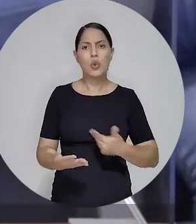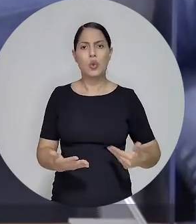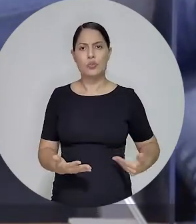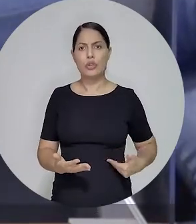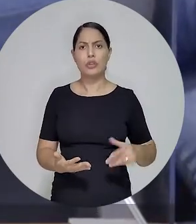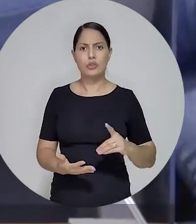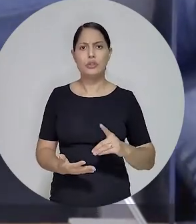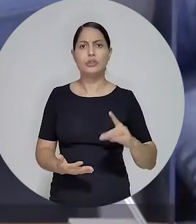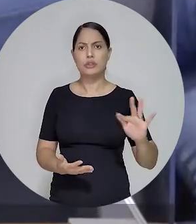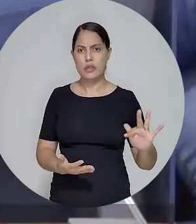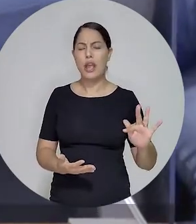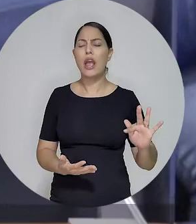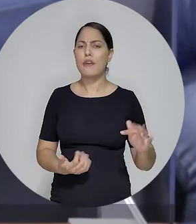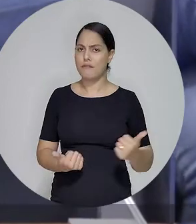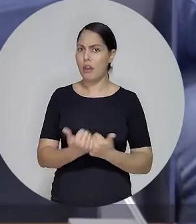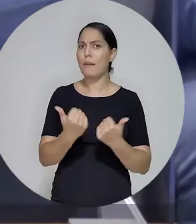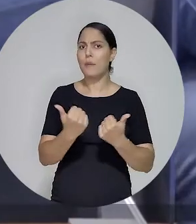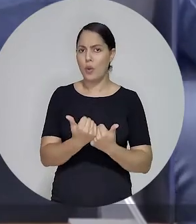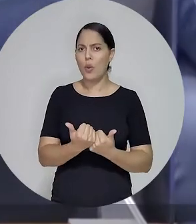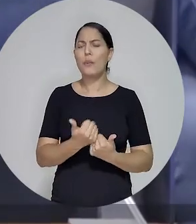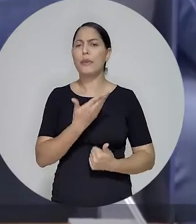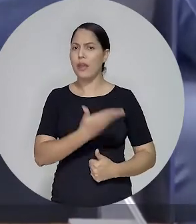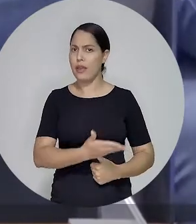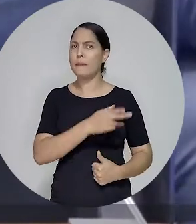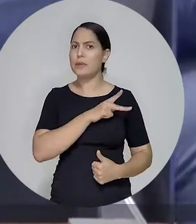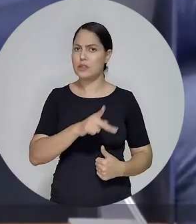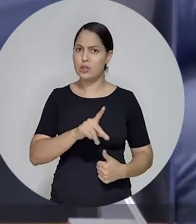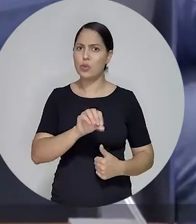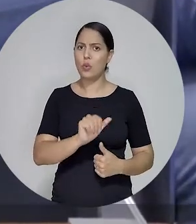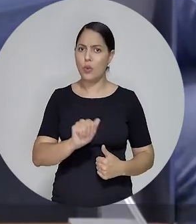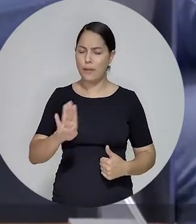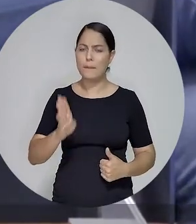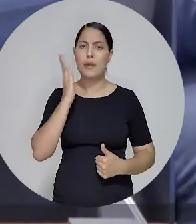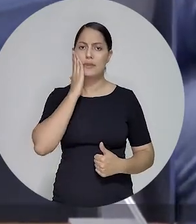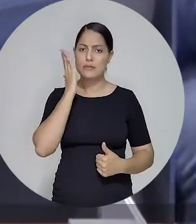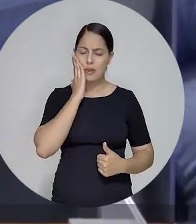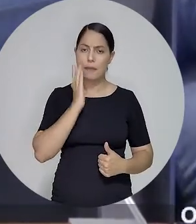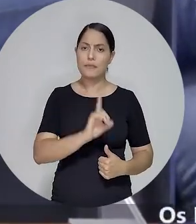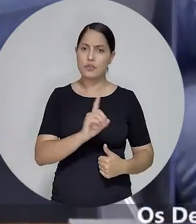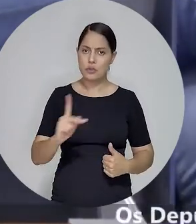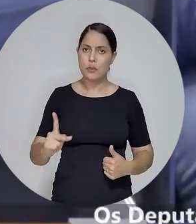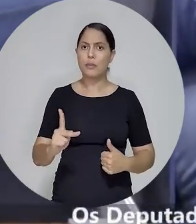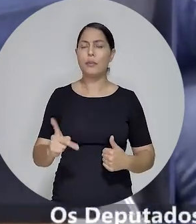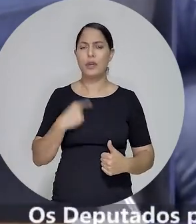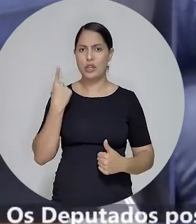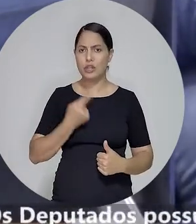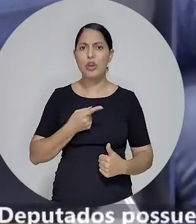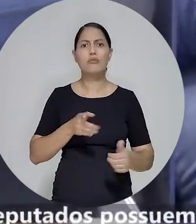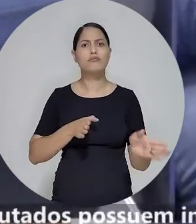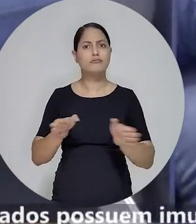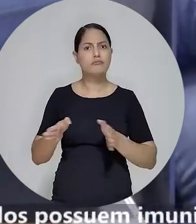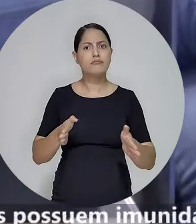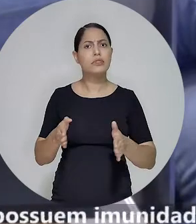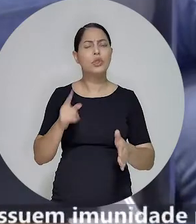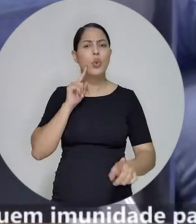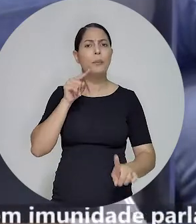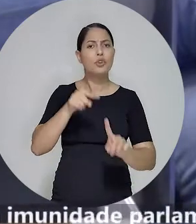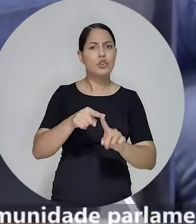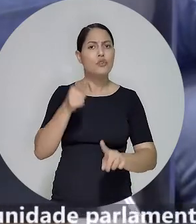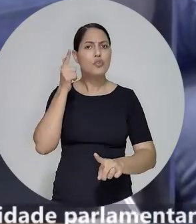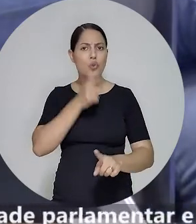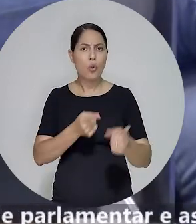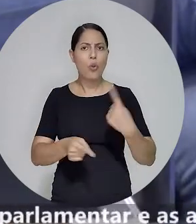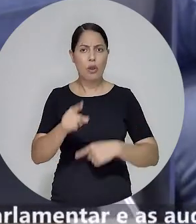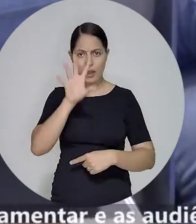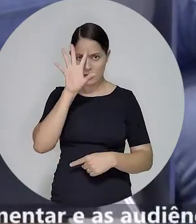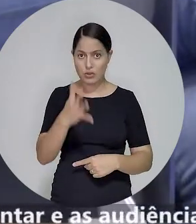projeto, tivemos a boa vontade do governador, que foi um presidente da OAB, que conhece todos esses problemas, que sempre foi parceiro da Defensoria Pública também, e que bom